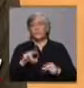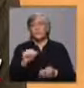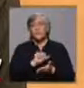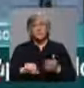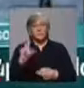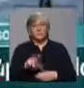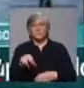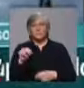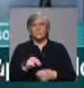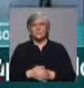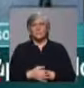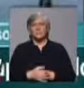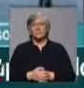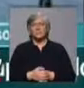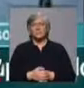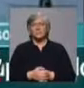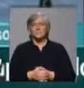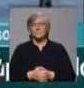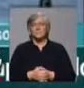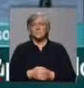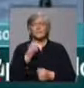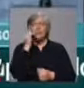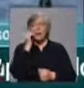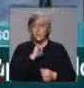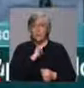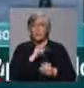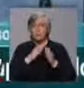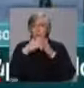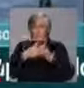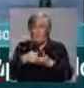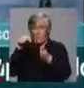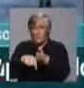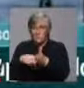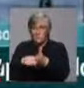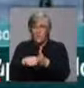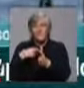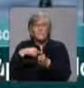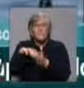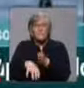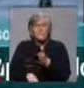Se meu pai está dentro do barco, por que é que não o vão buscar?